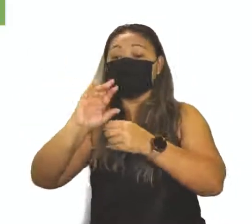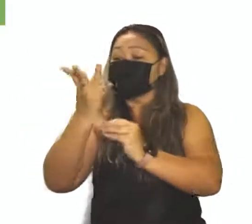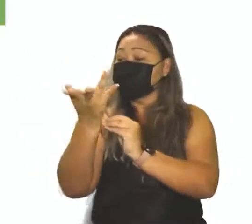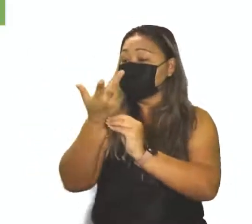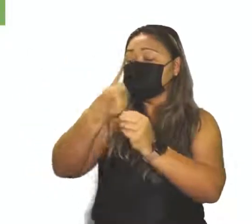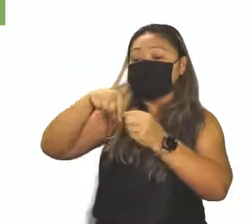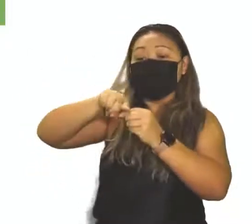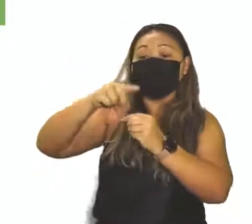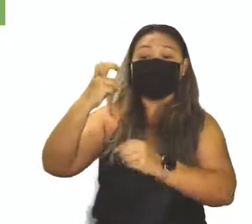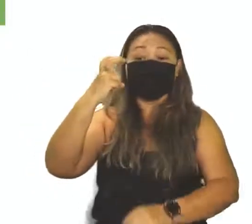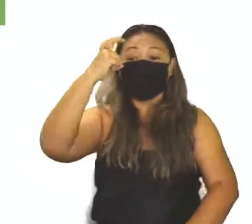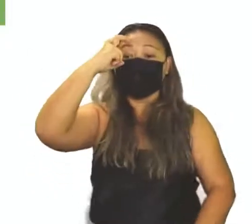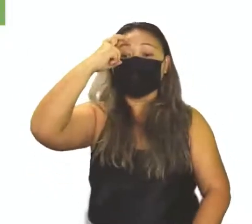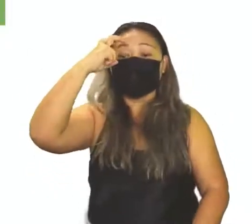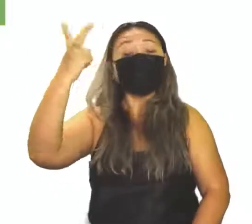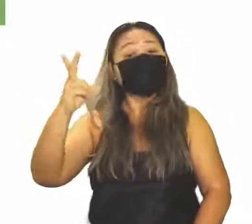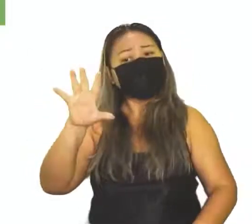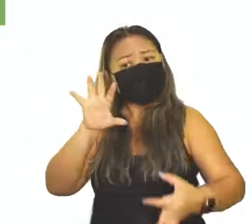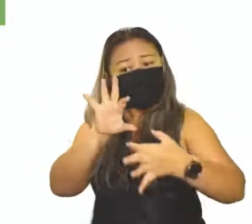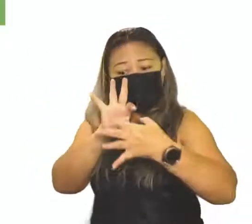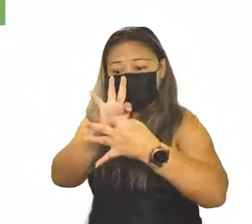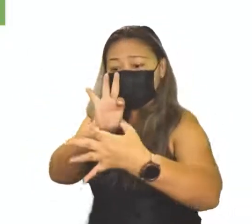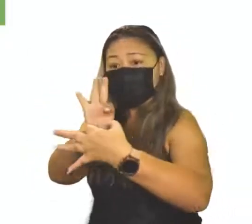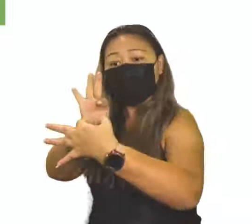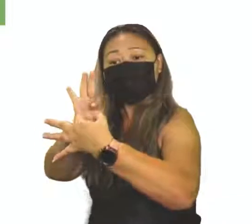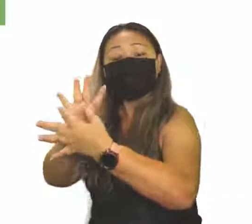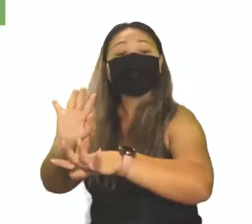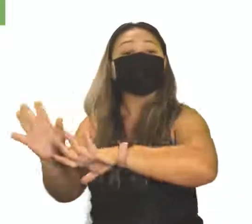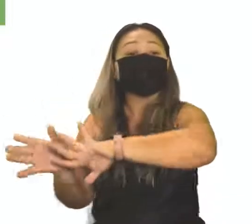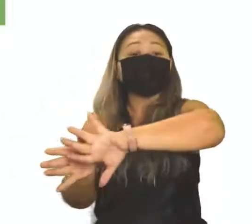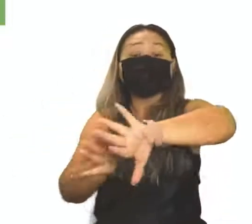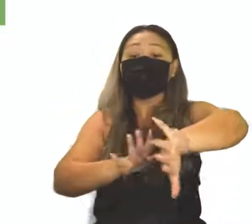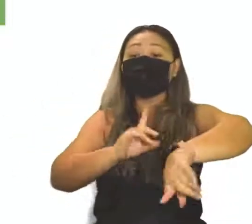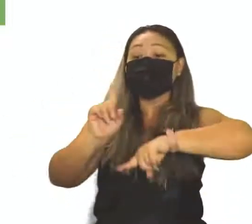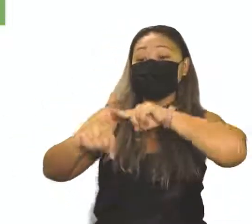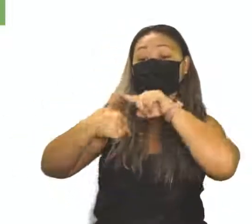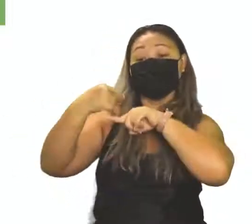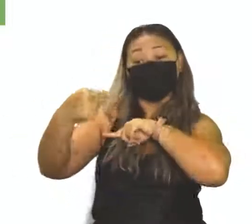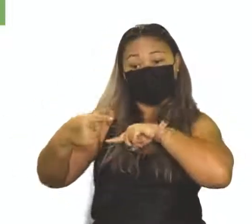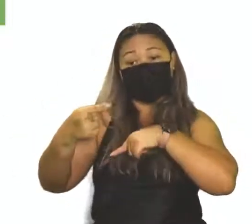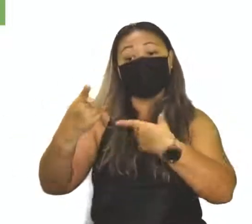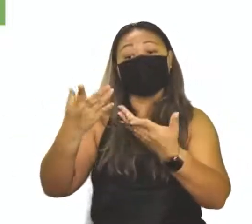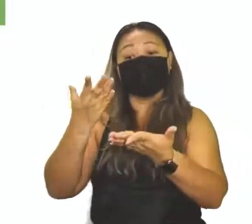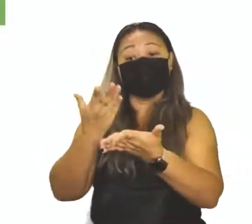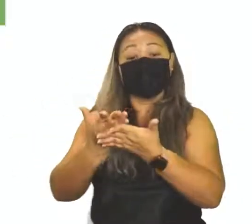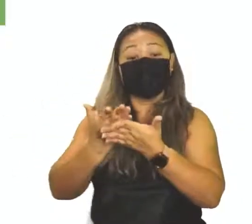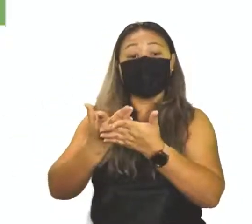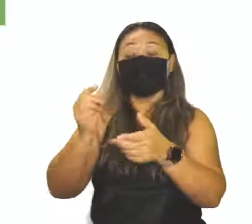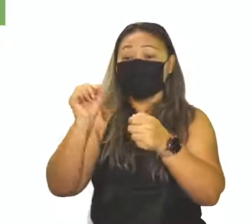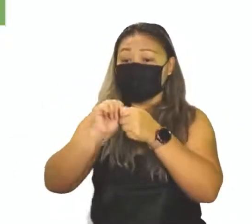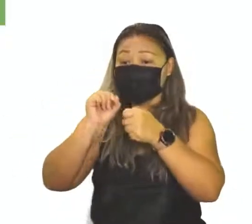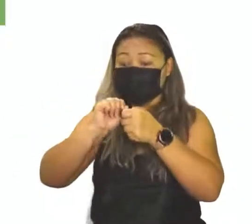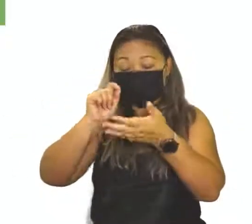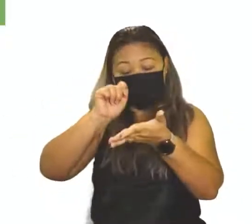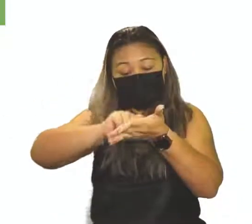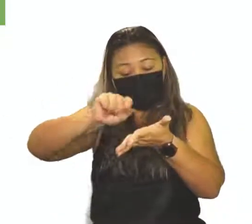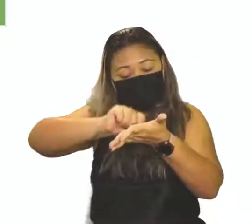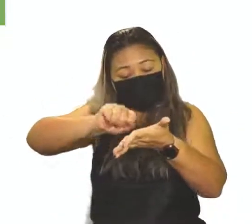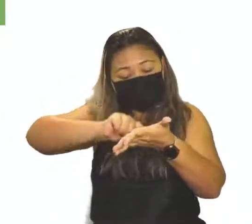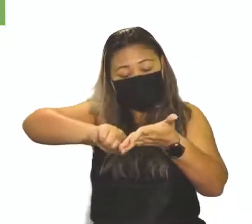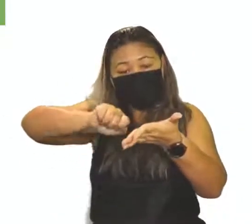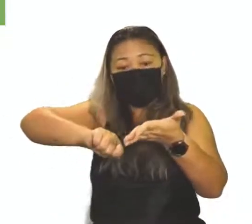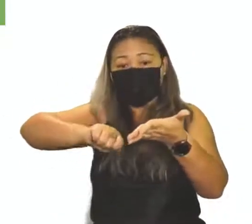outras produções culturais. Além disso, após esta aula, vocês poderão produzir textos a partir, né,